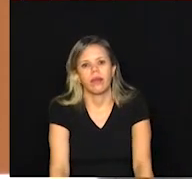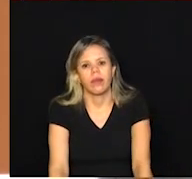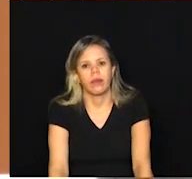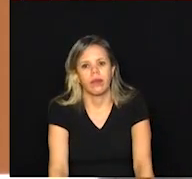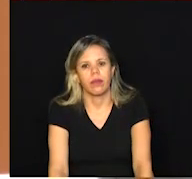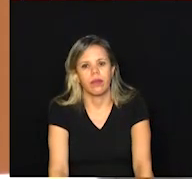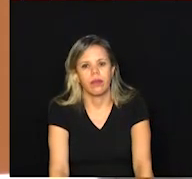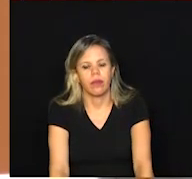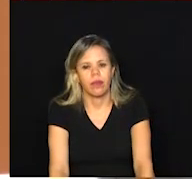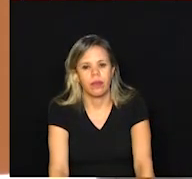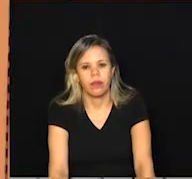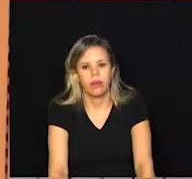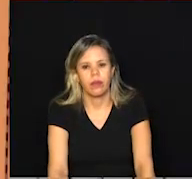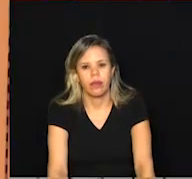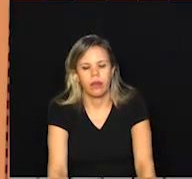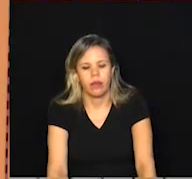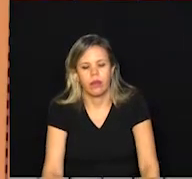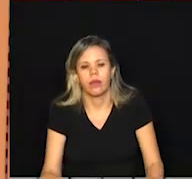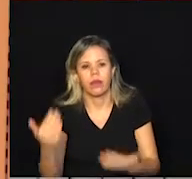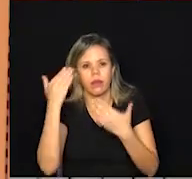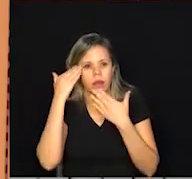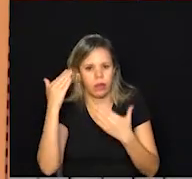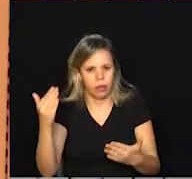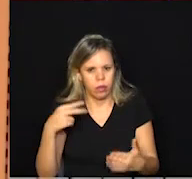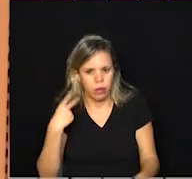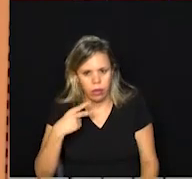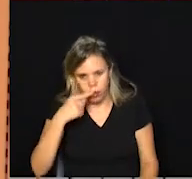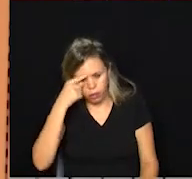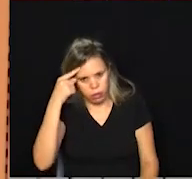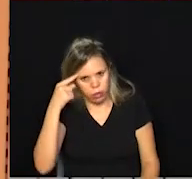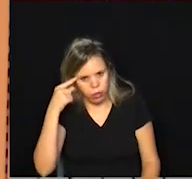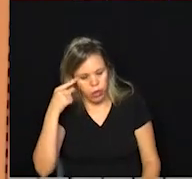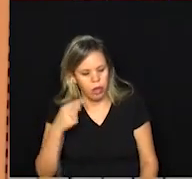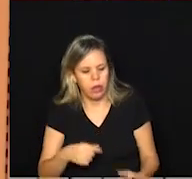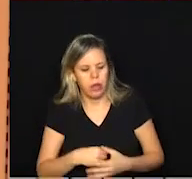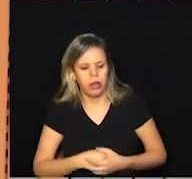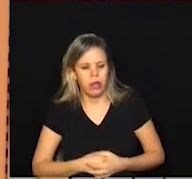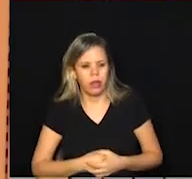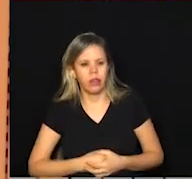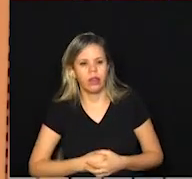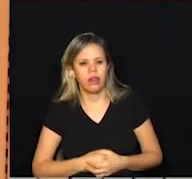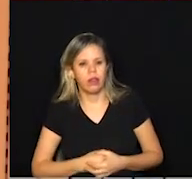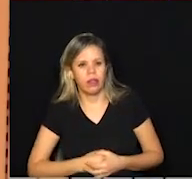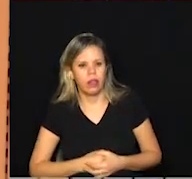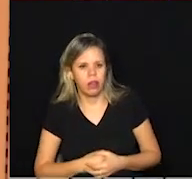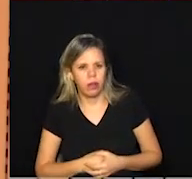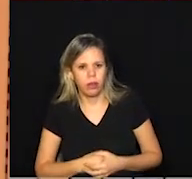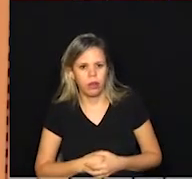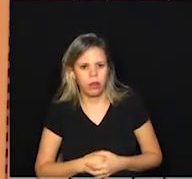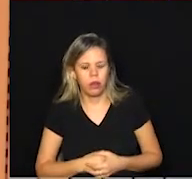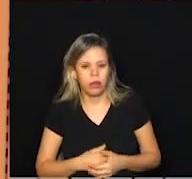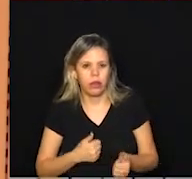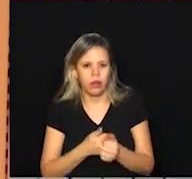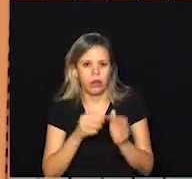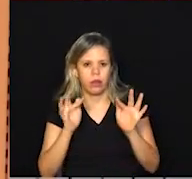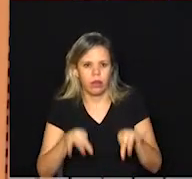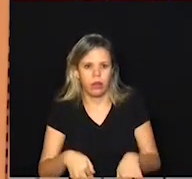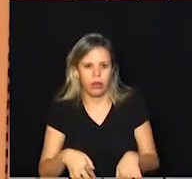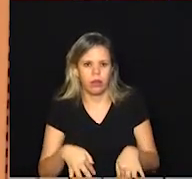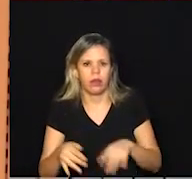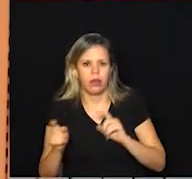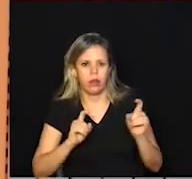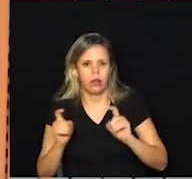e agradeço a vereadora Paola Nossa Estamos chegando ao final